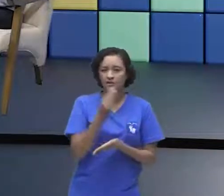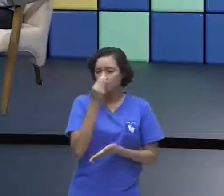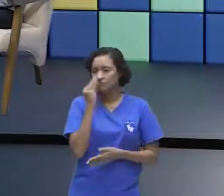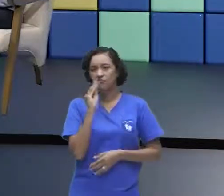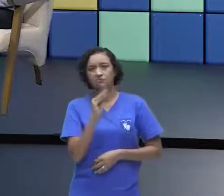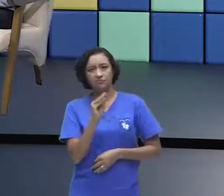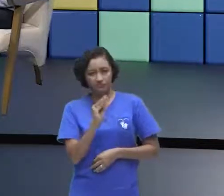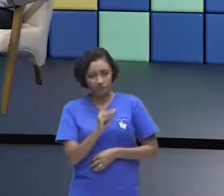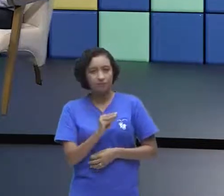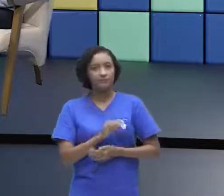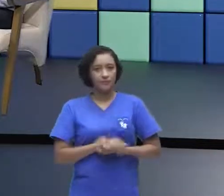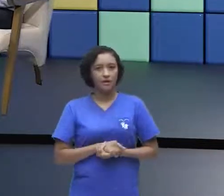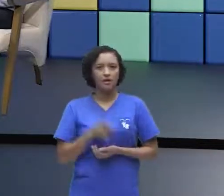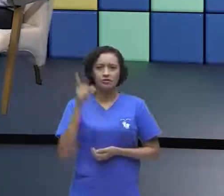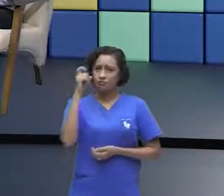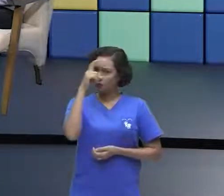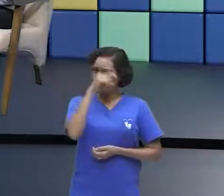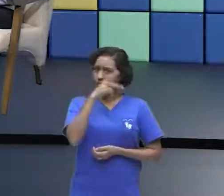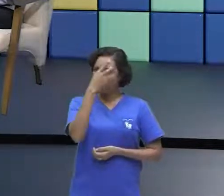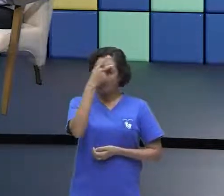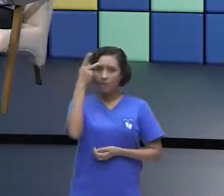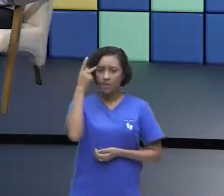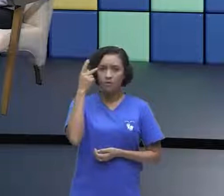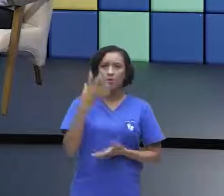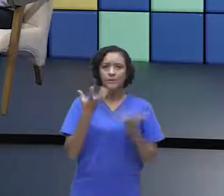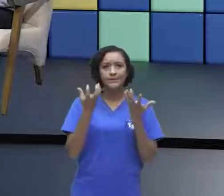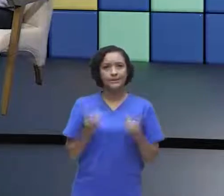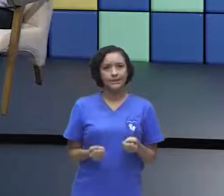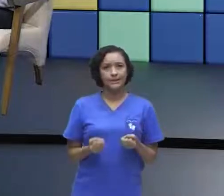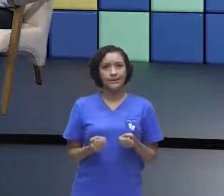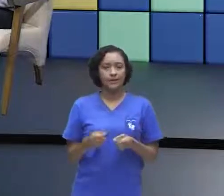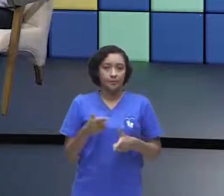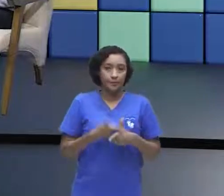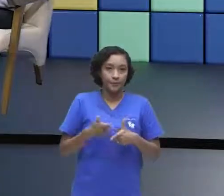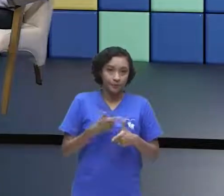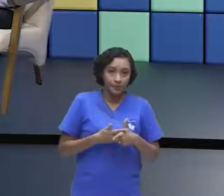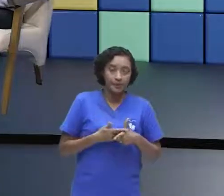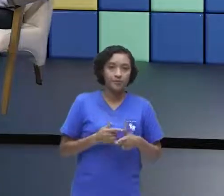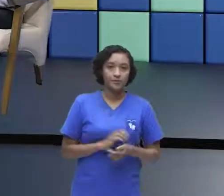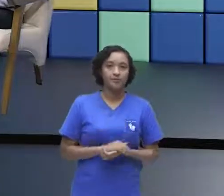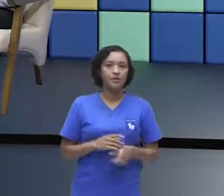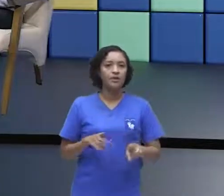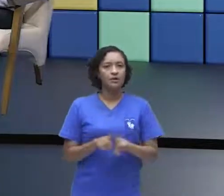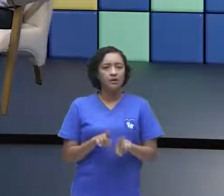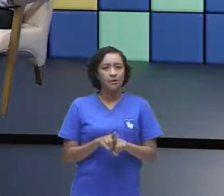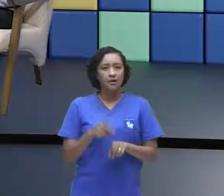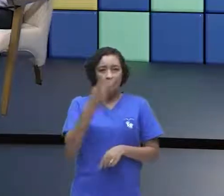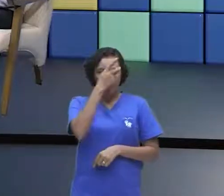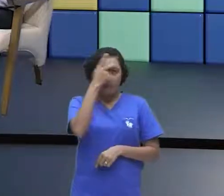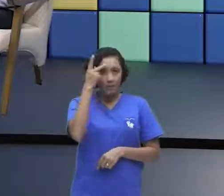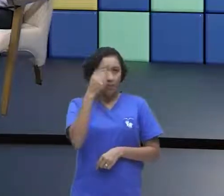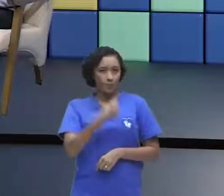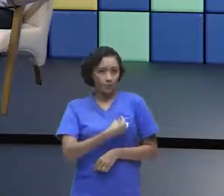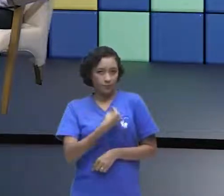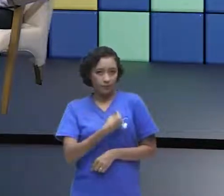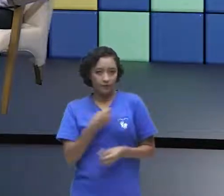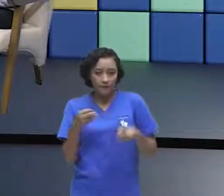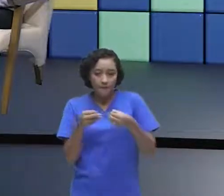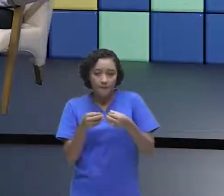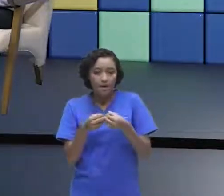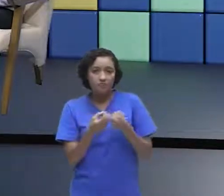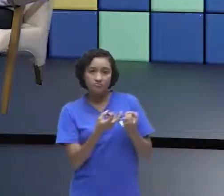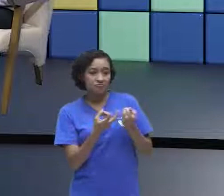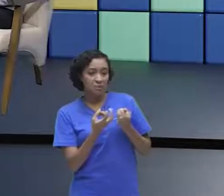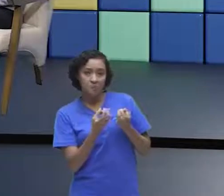É difícil a pessoa se reconhecer. E às vezes quem convive mais próximo dela ali também acaba que não percebe, né? E às